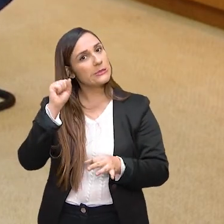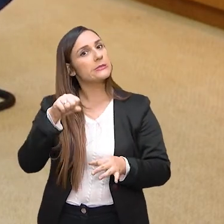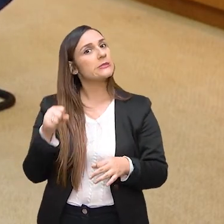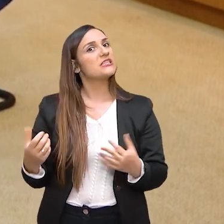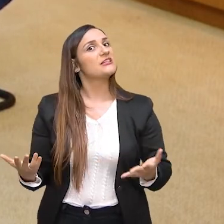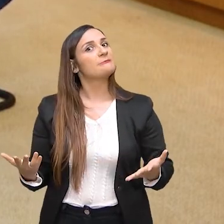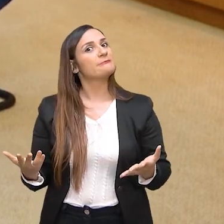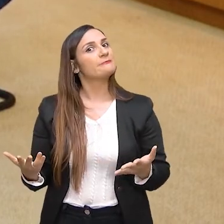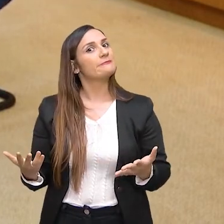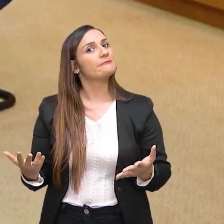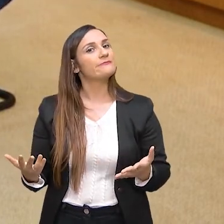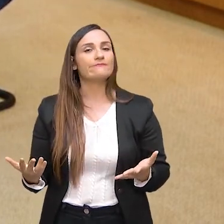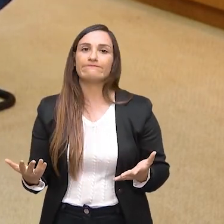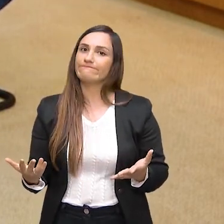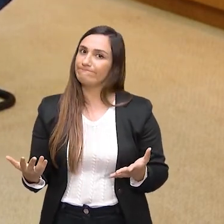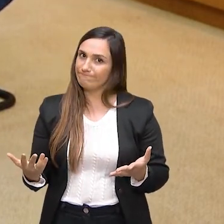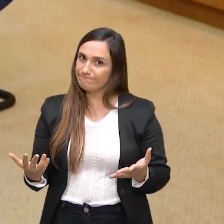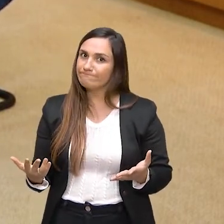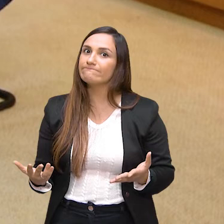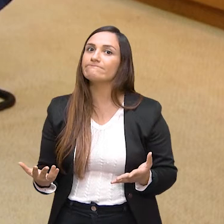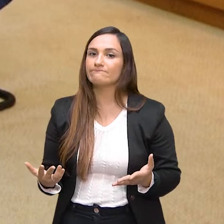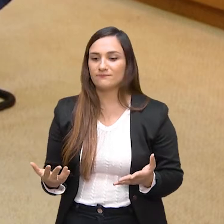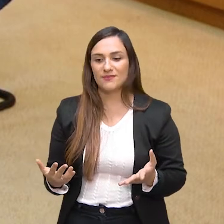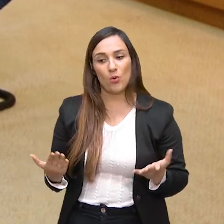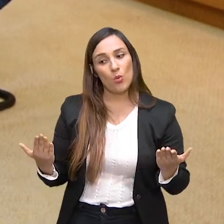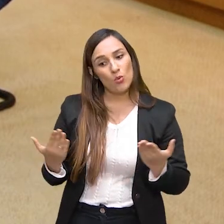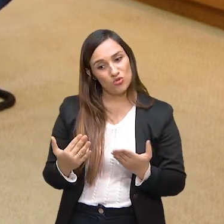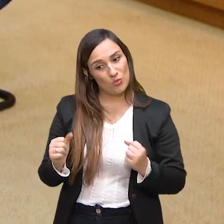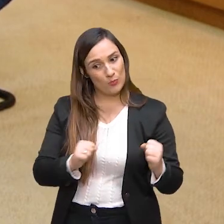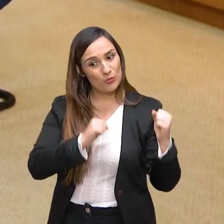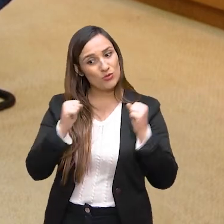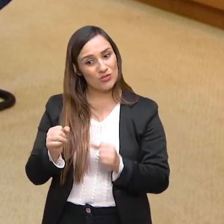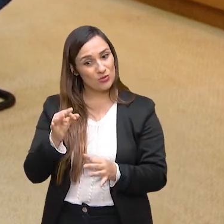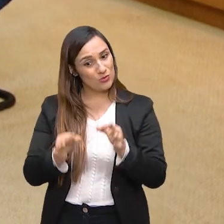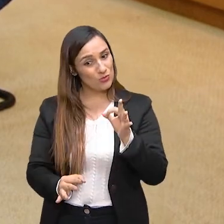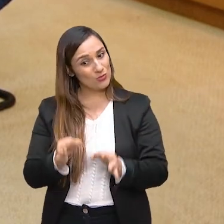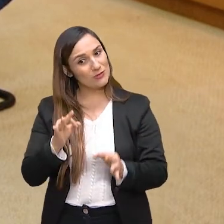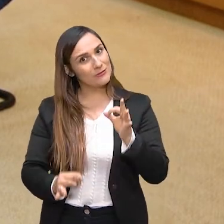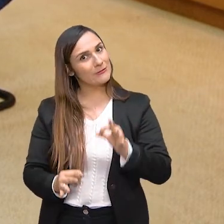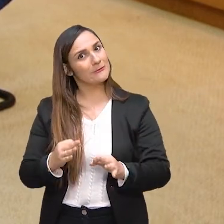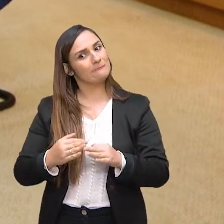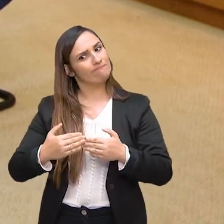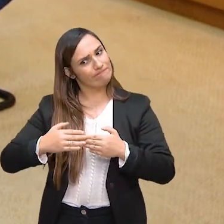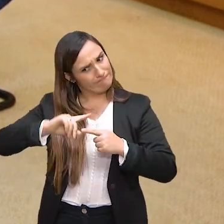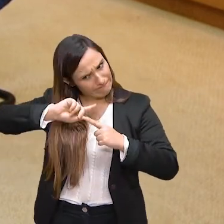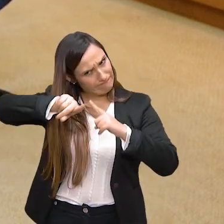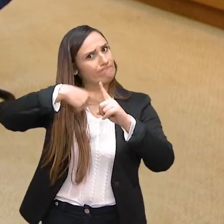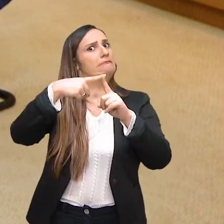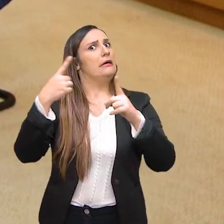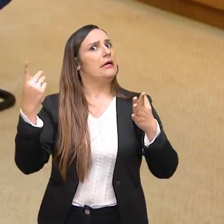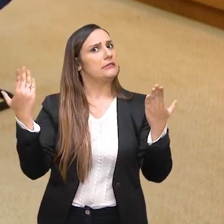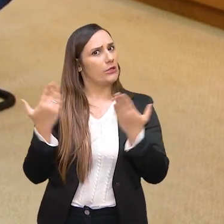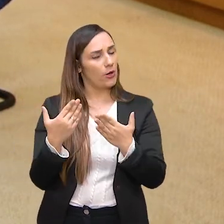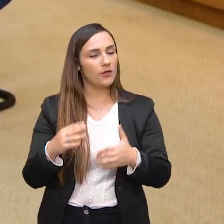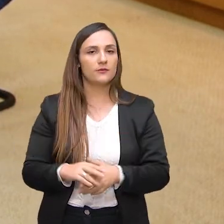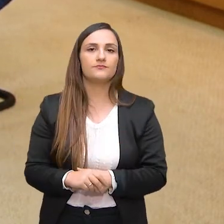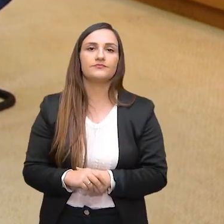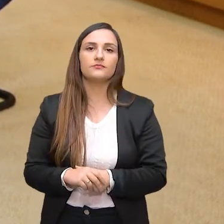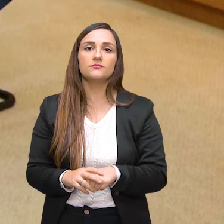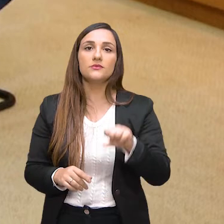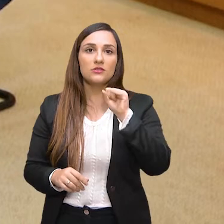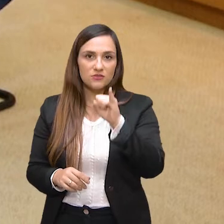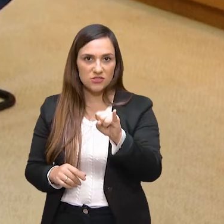dívida, tomar esse tipo de atitude, né? Então, os poderes do juiz vão a esse ponto. Então, se você tem um dever a